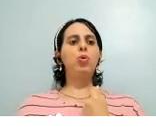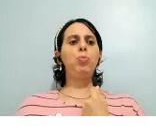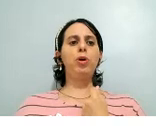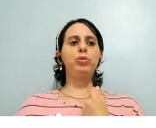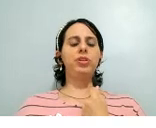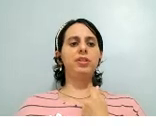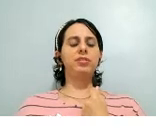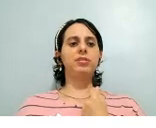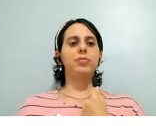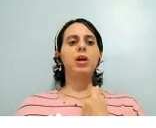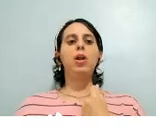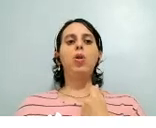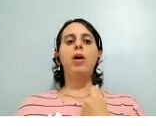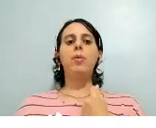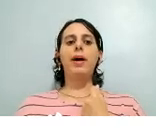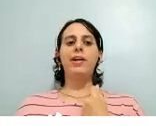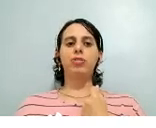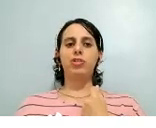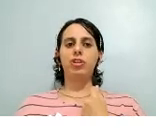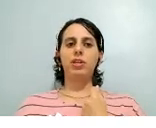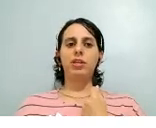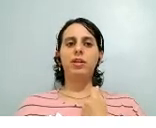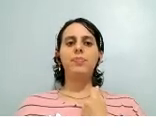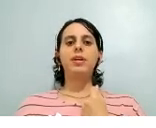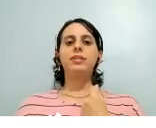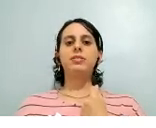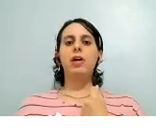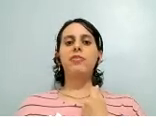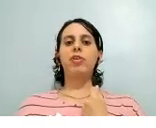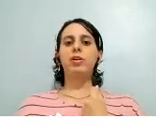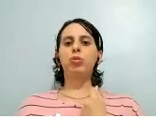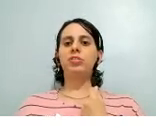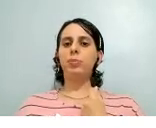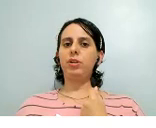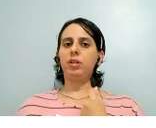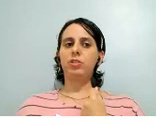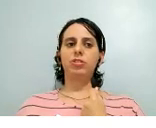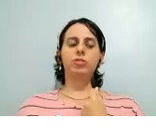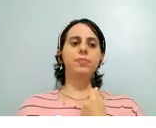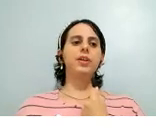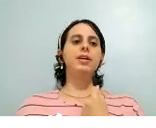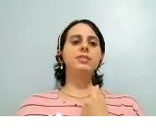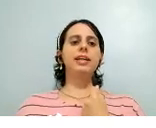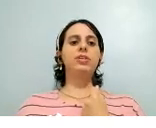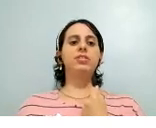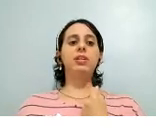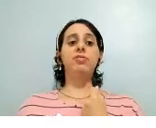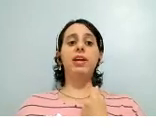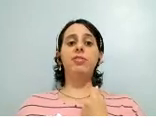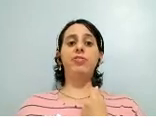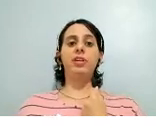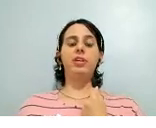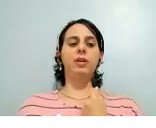Atividade 1.3. Logo abaixo da tirinha estão informações importantes. Sendo